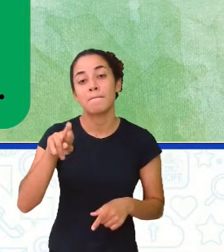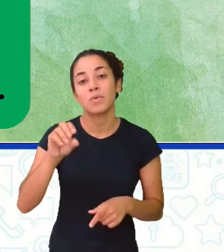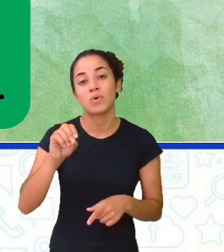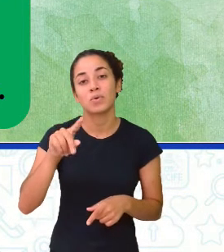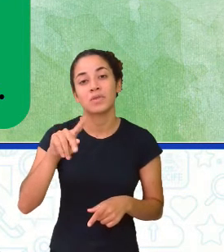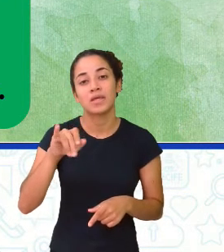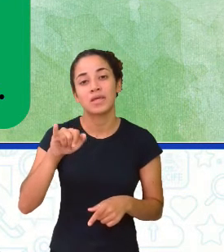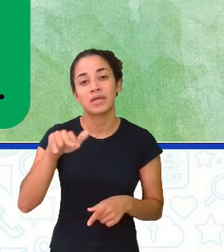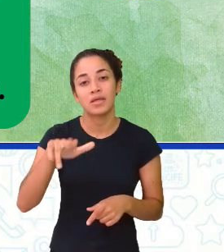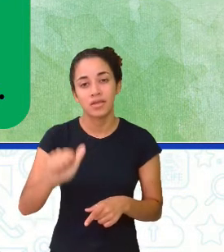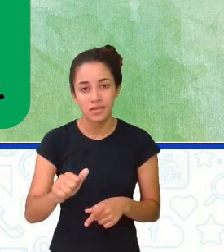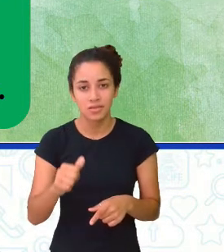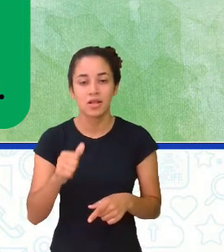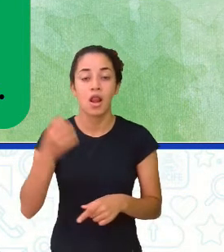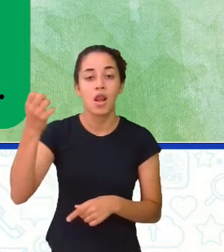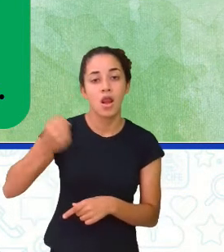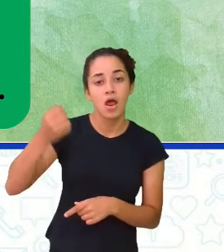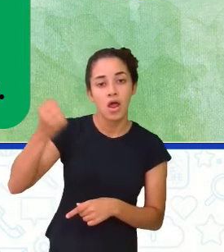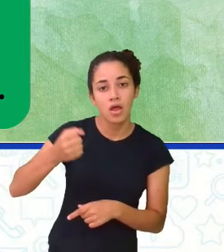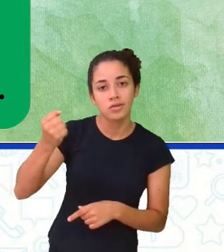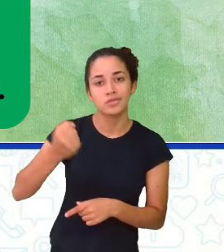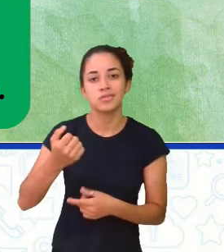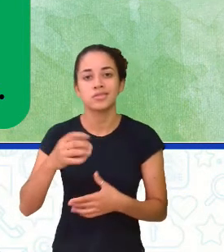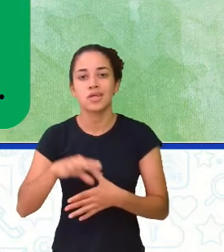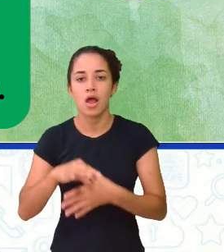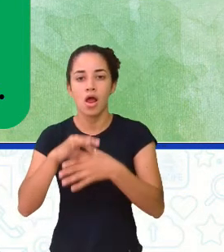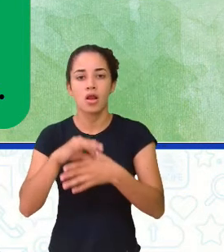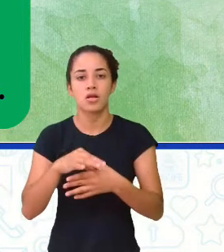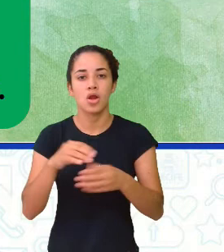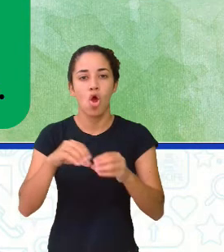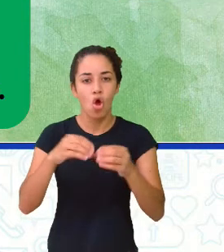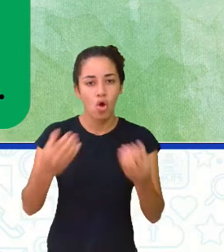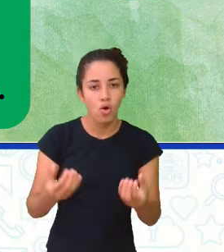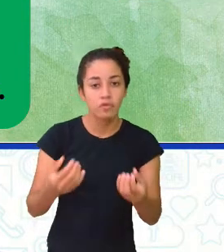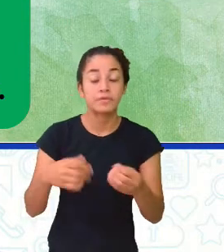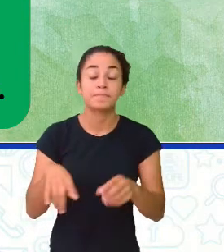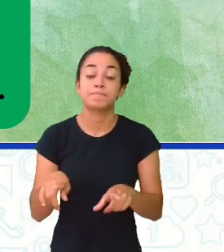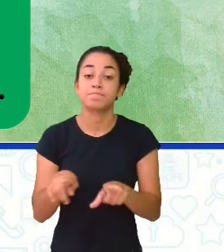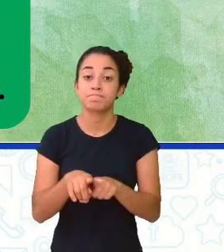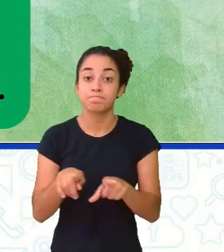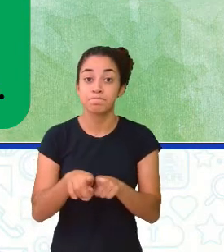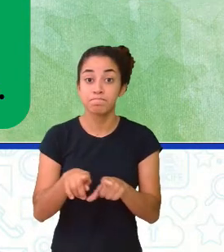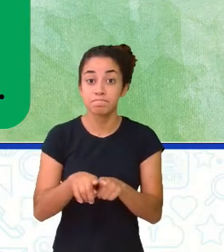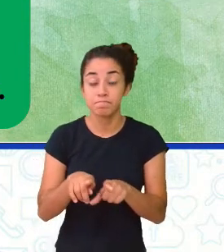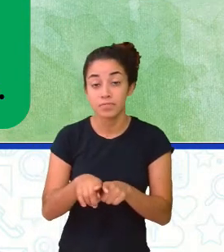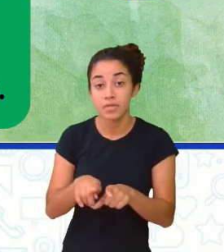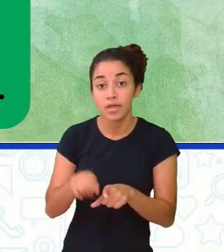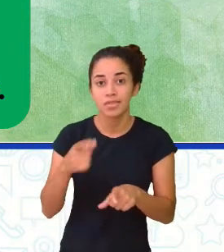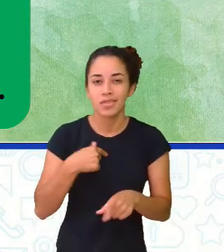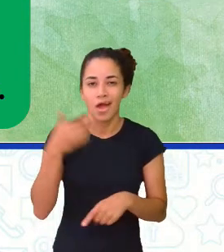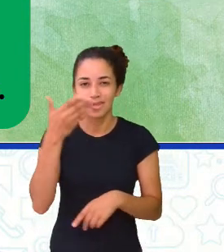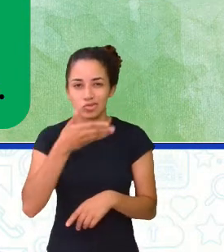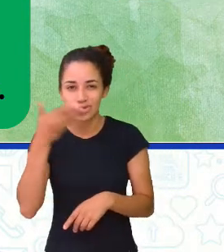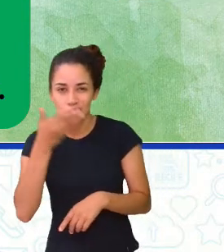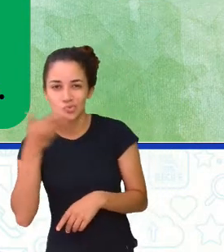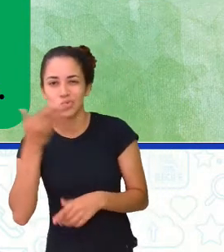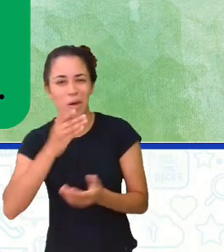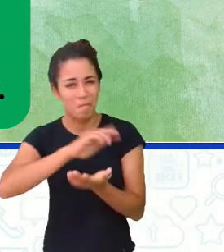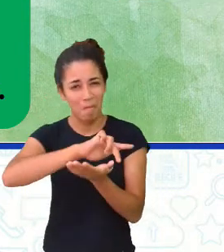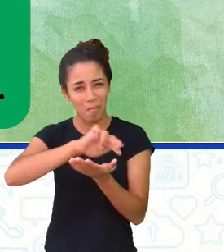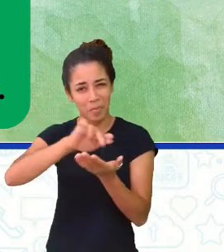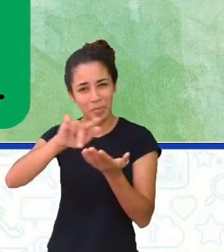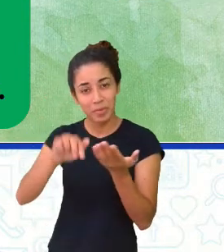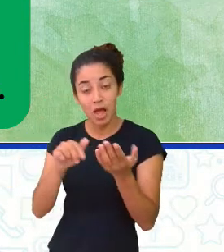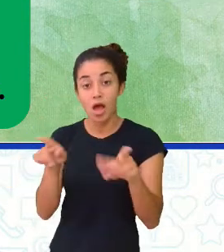ovos, leite, e os carboidratos, a gente vai ver aí a questão dos açúcares e das massas. Agora nós temos os